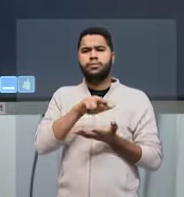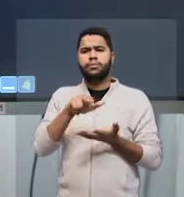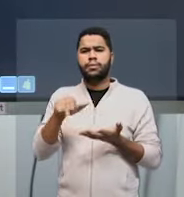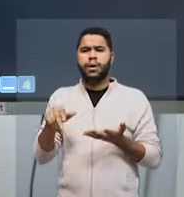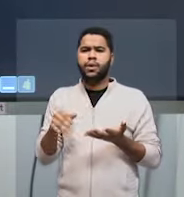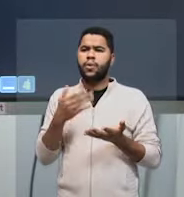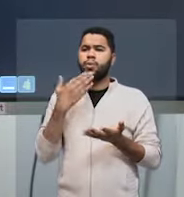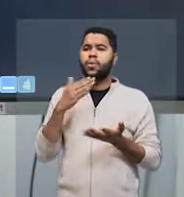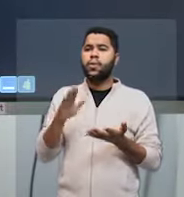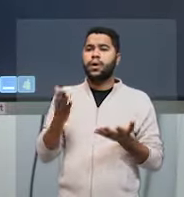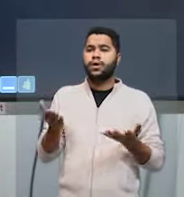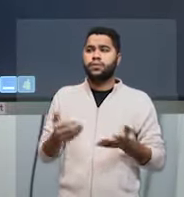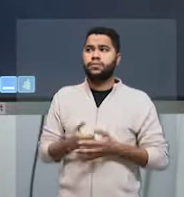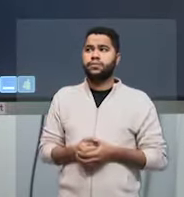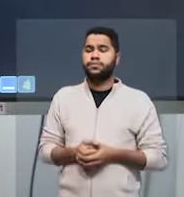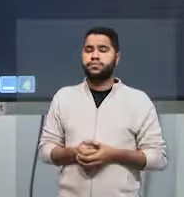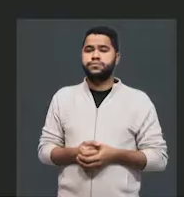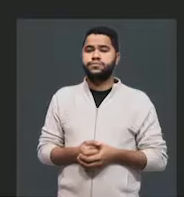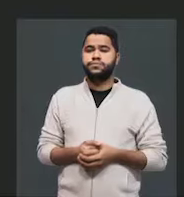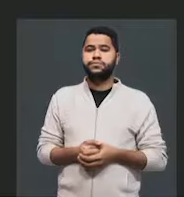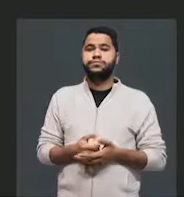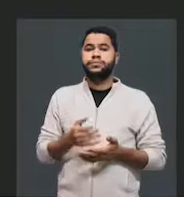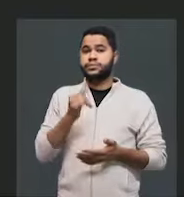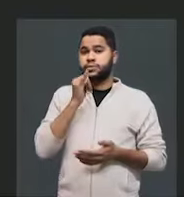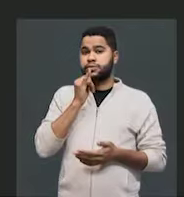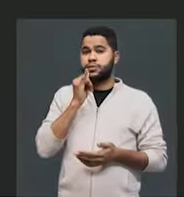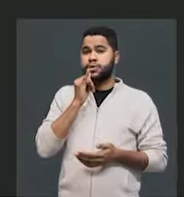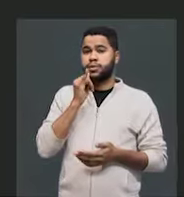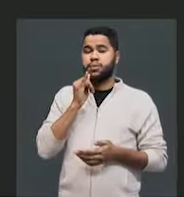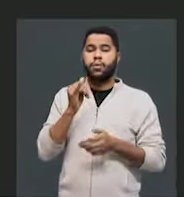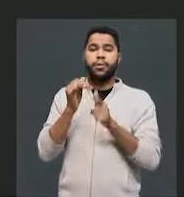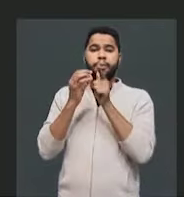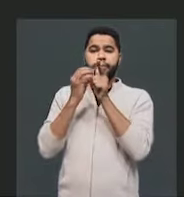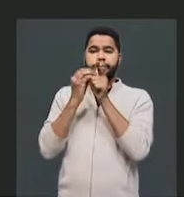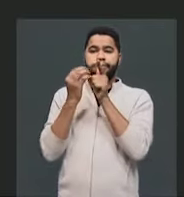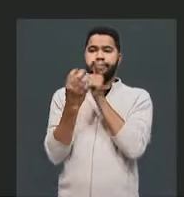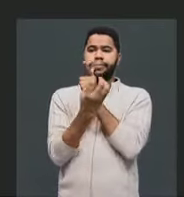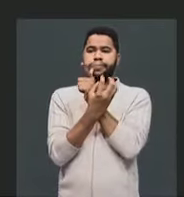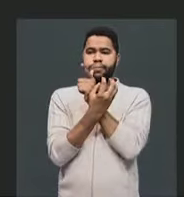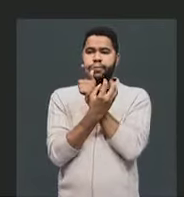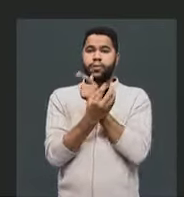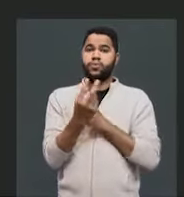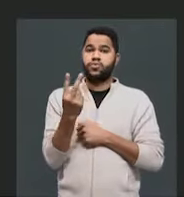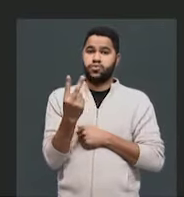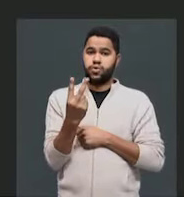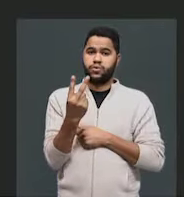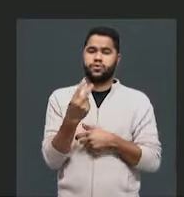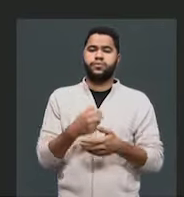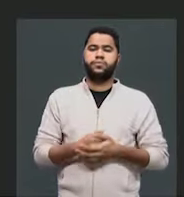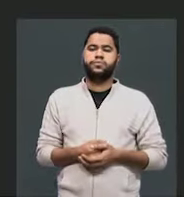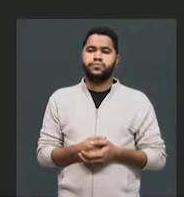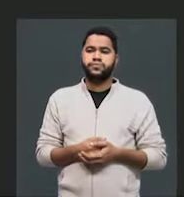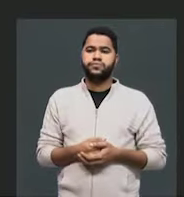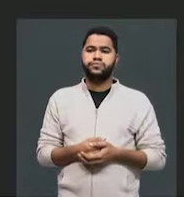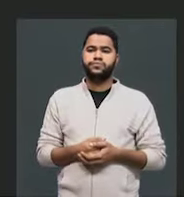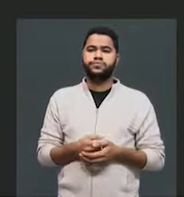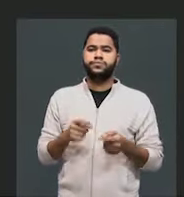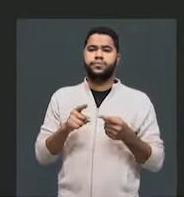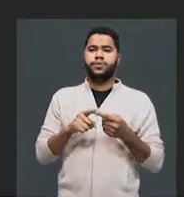órgãos. Quais são eles? Olha, testículo, são 2 testículos,